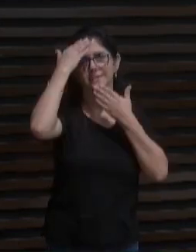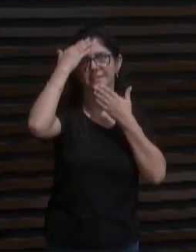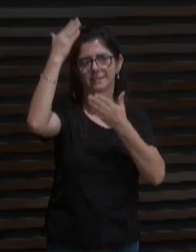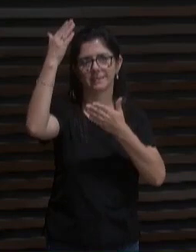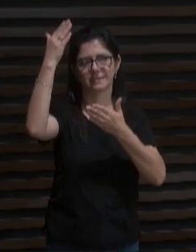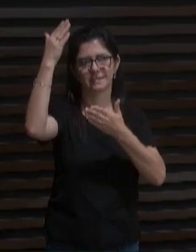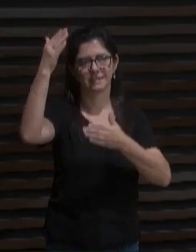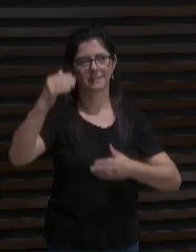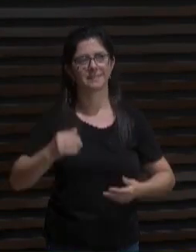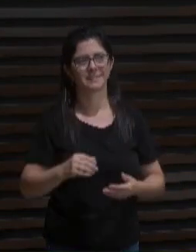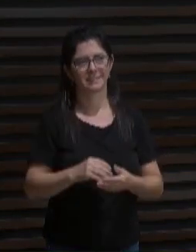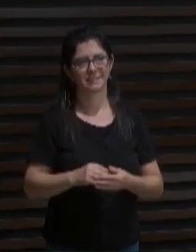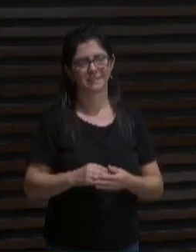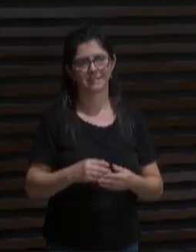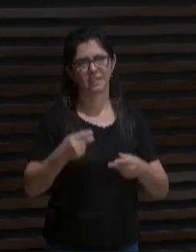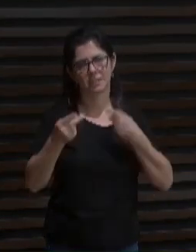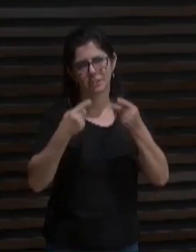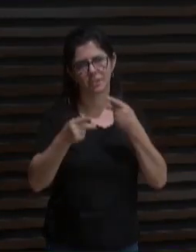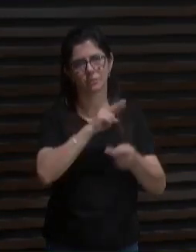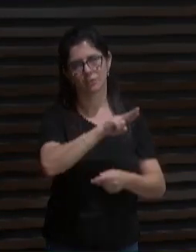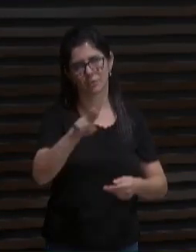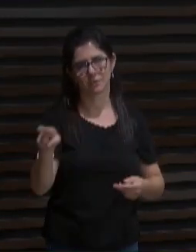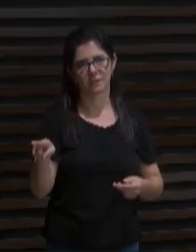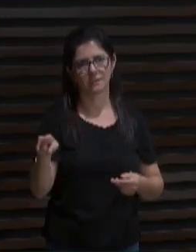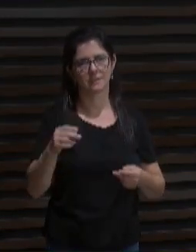entrega aqui, diga o nome deles e entregue. Pai